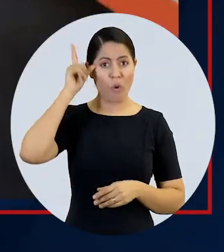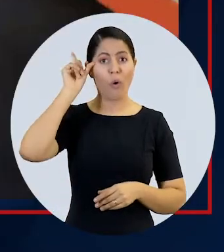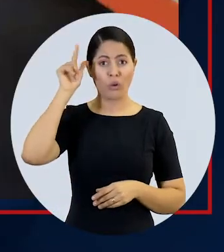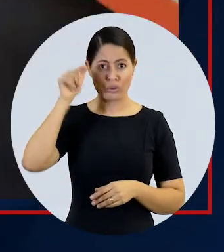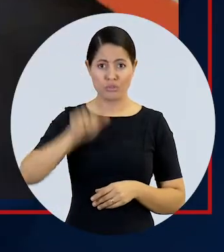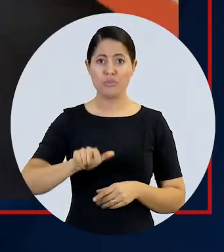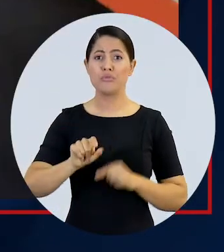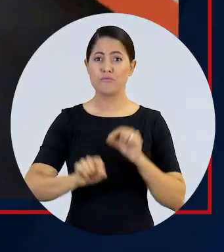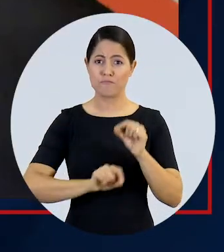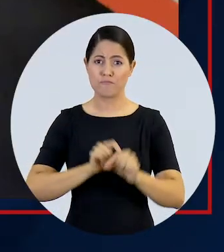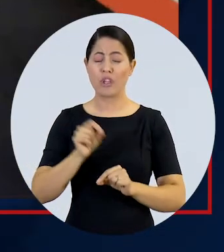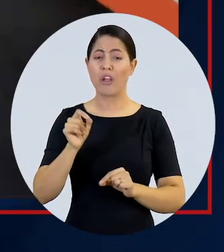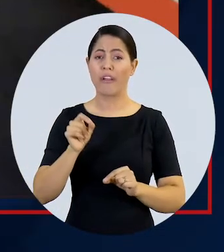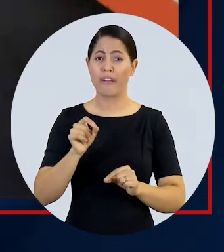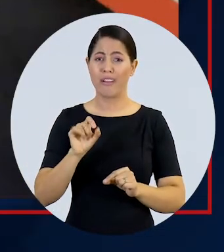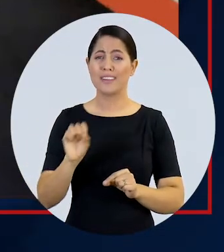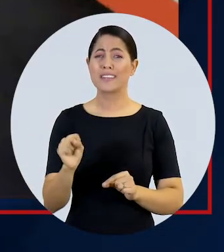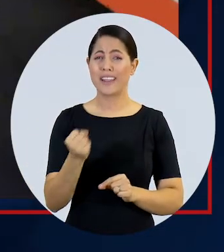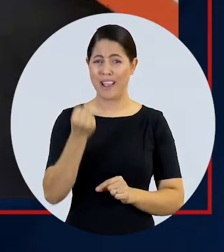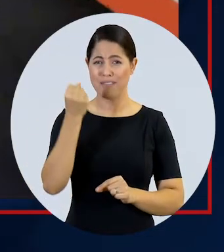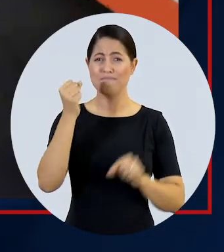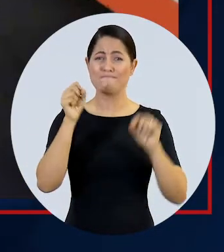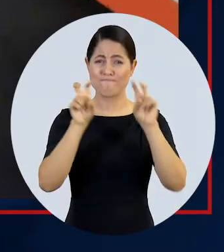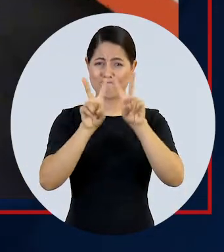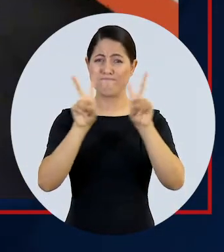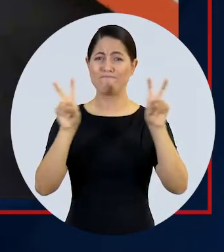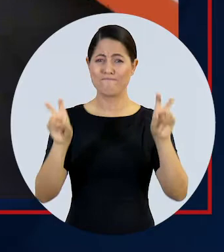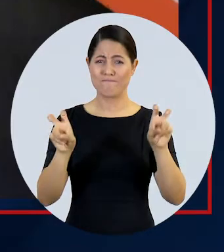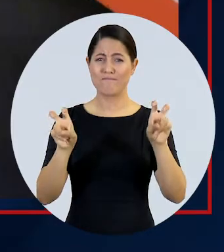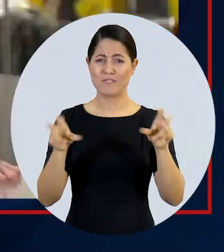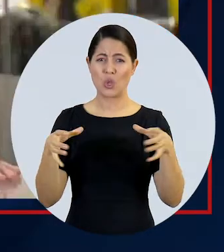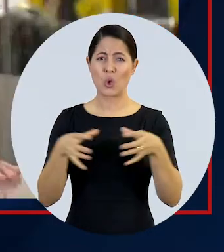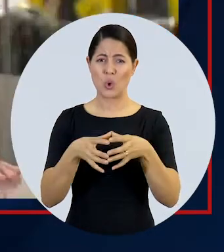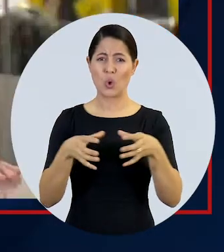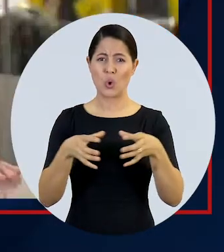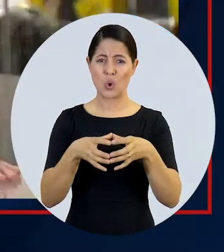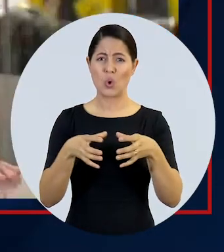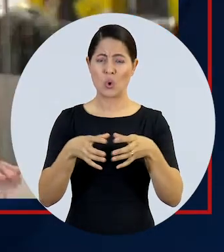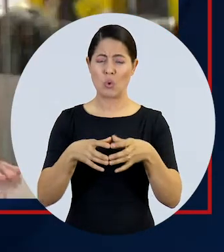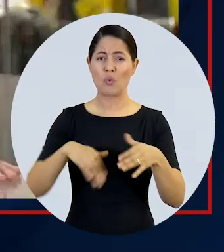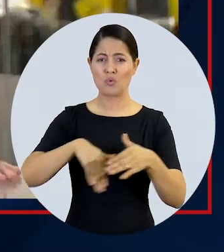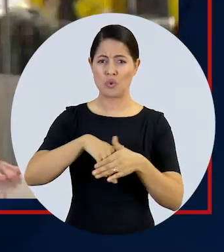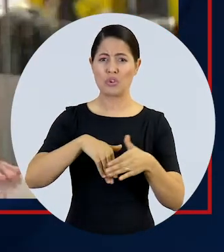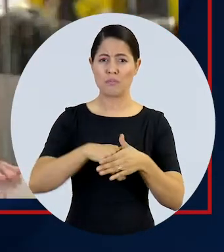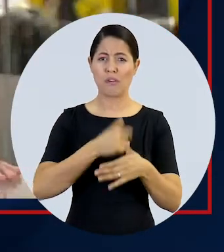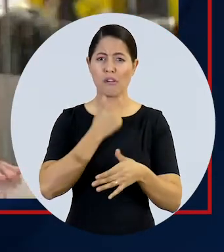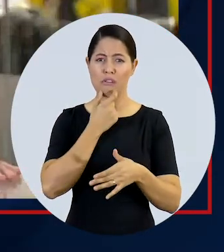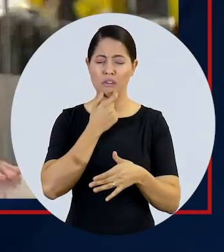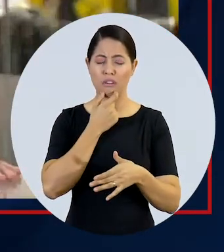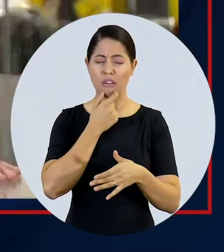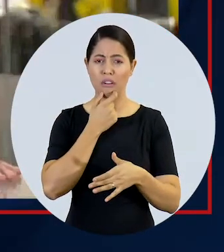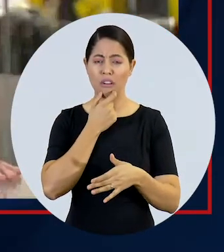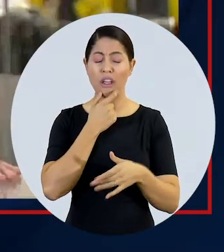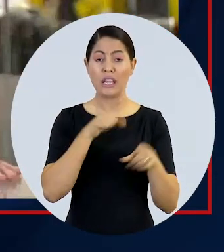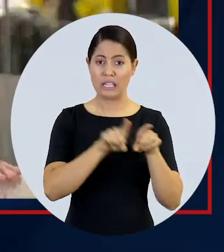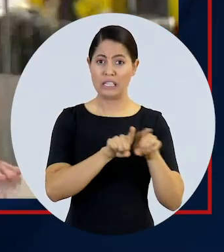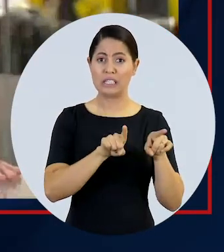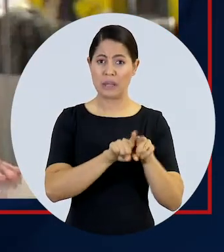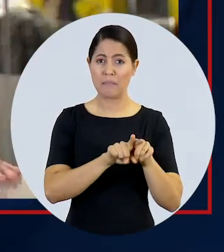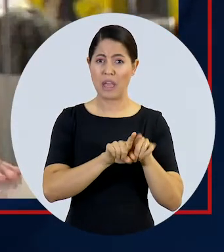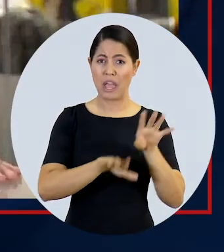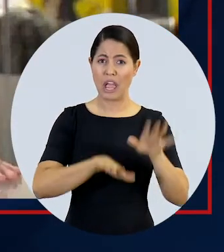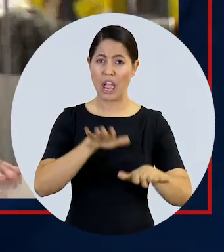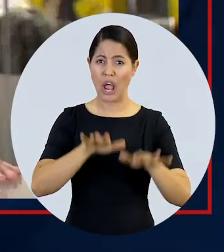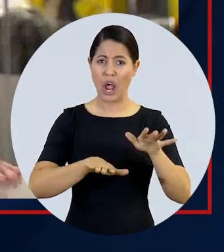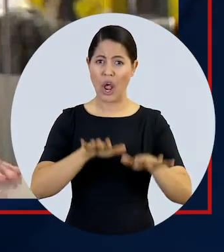E ontem tivemos mais um episódio daqueles muito graves, envolvendo a seleção inglesa como vítima, né, de